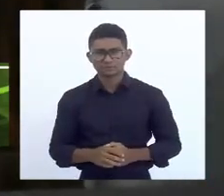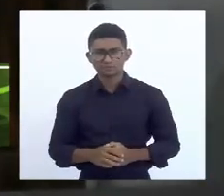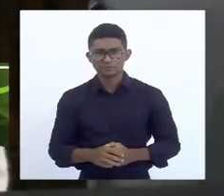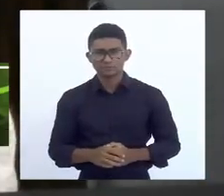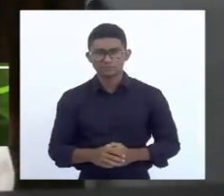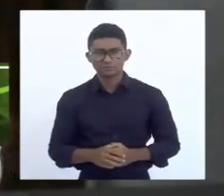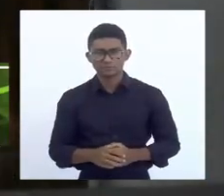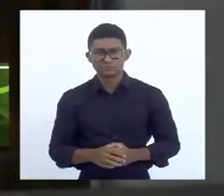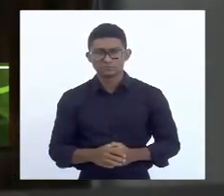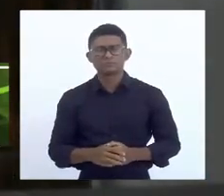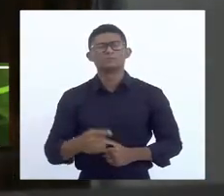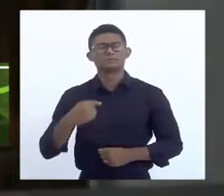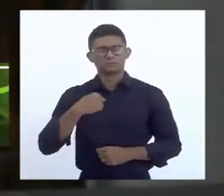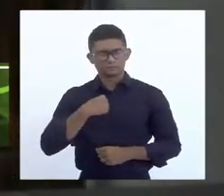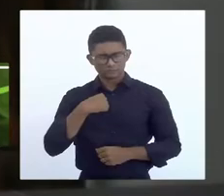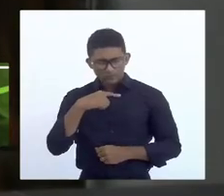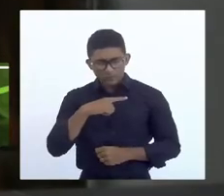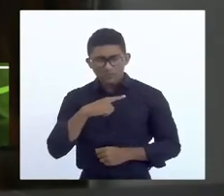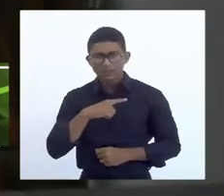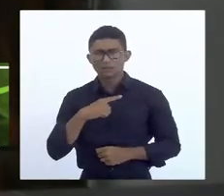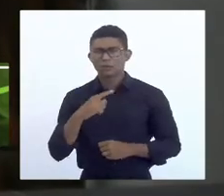uma grande inspiração